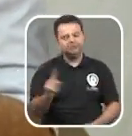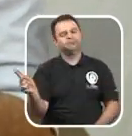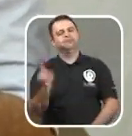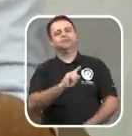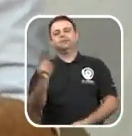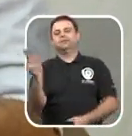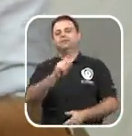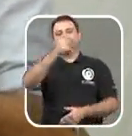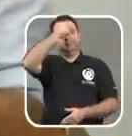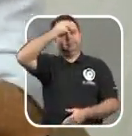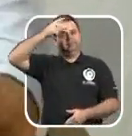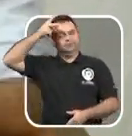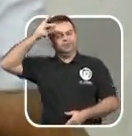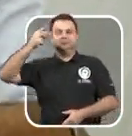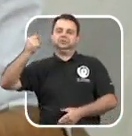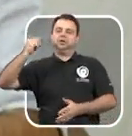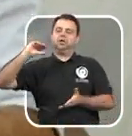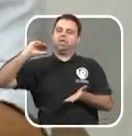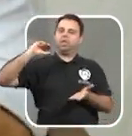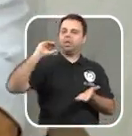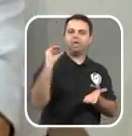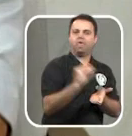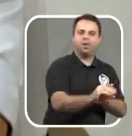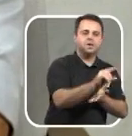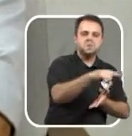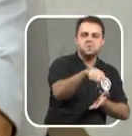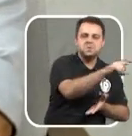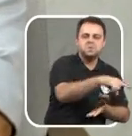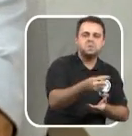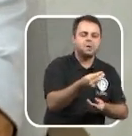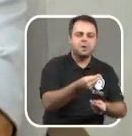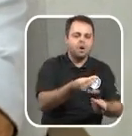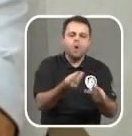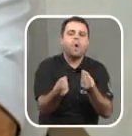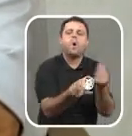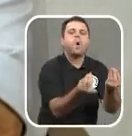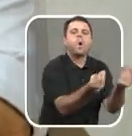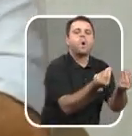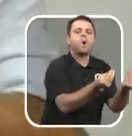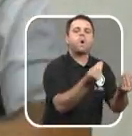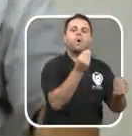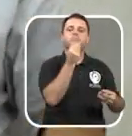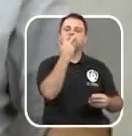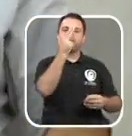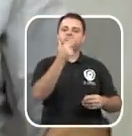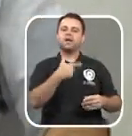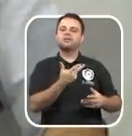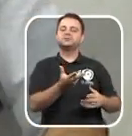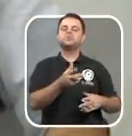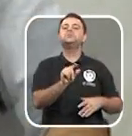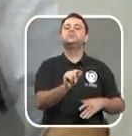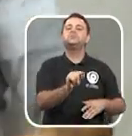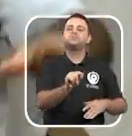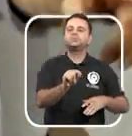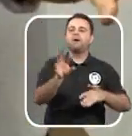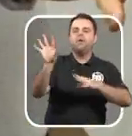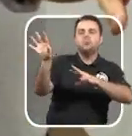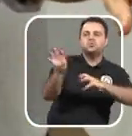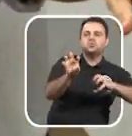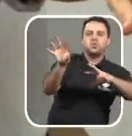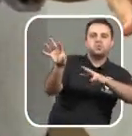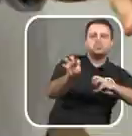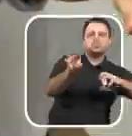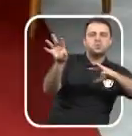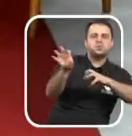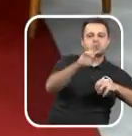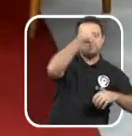público, né, para fazer fortalecimento eleitoral de um partido, bebendo sangue do trabalhador, esse que ganha R$